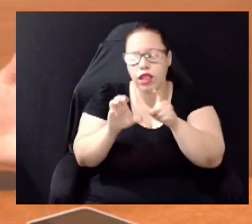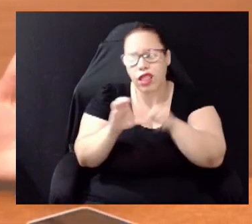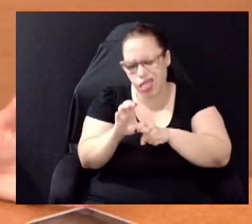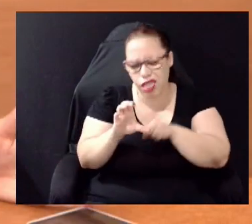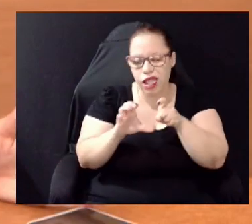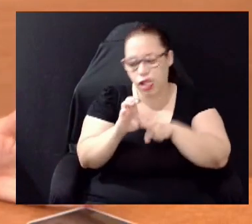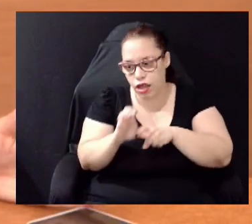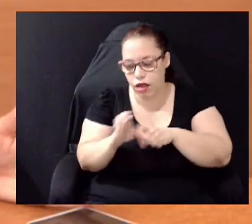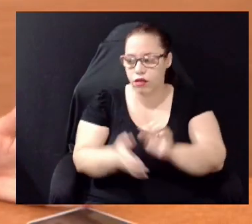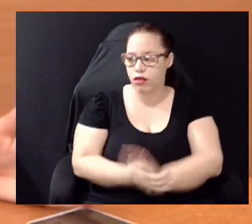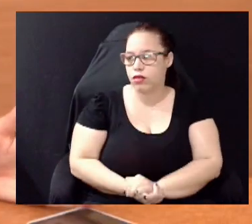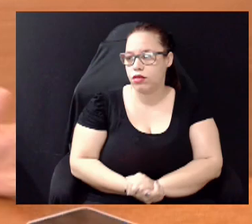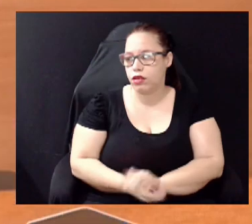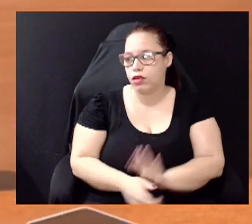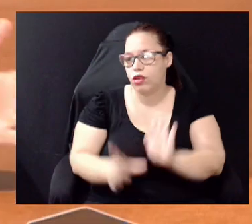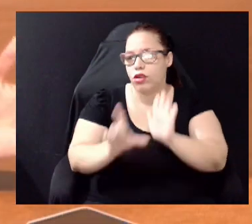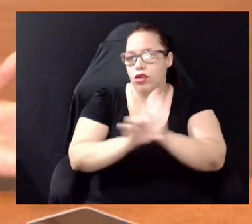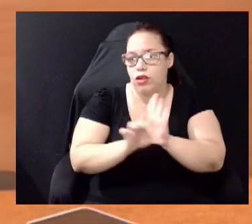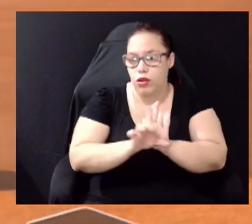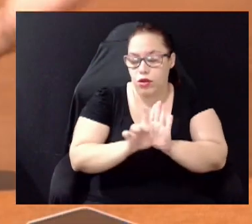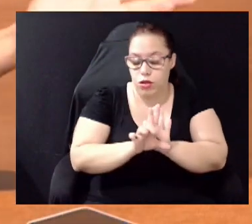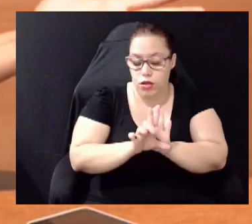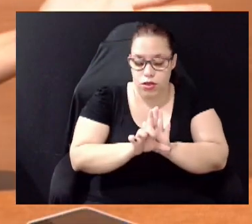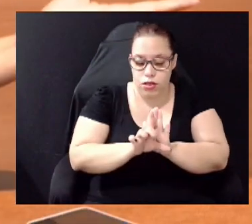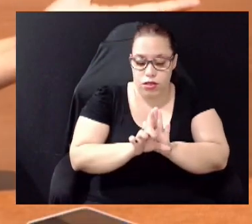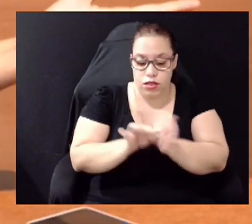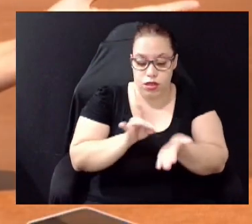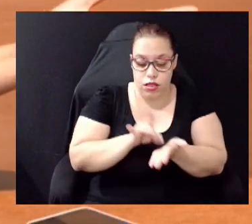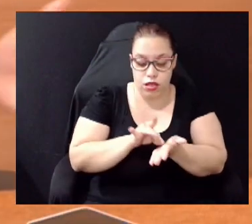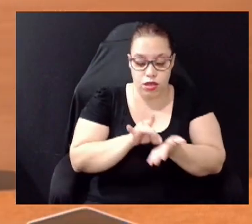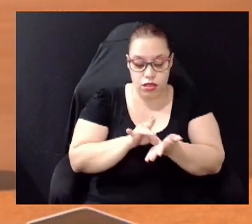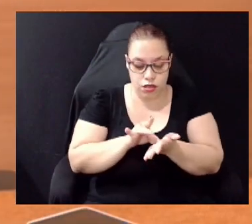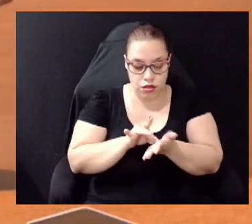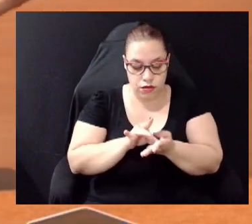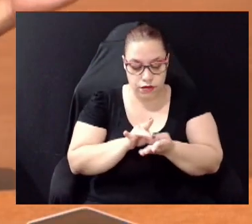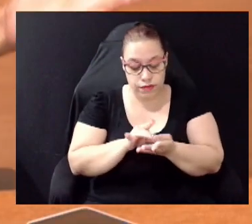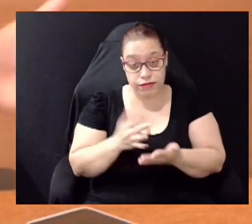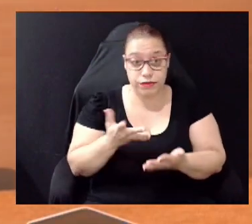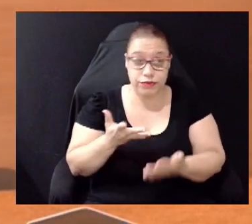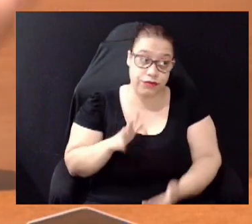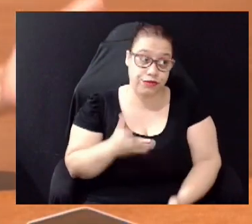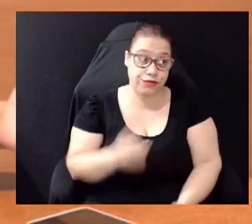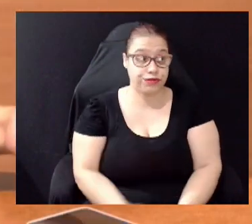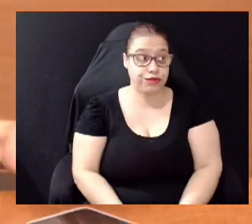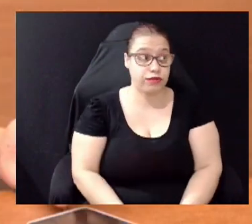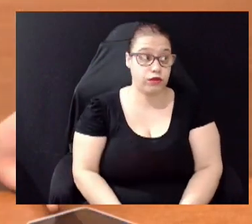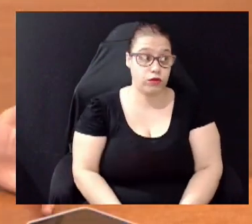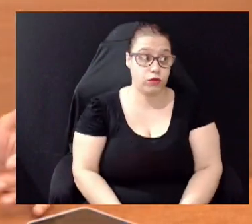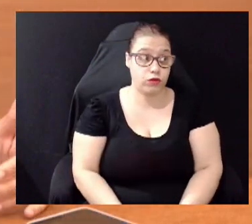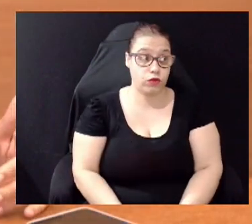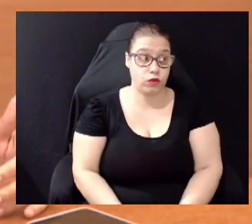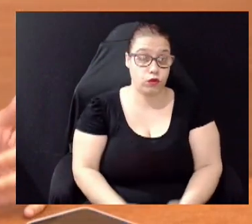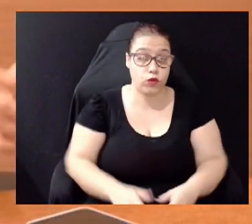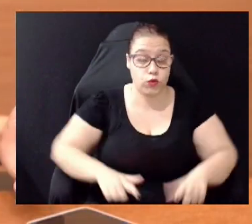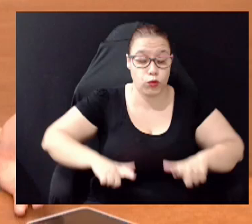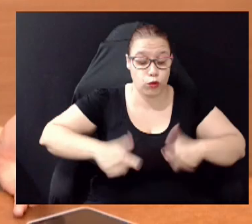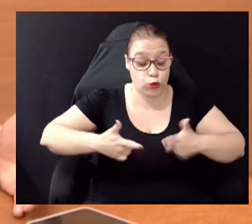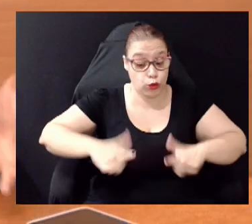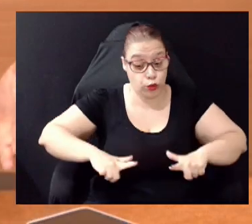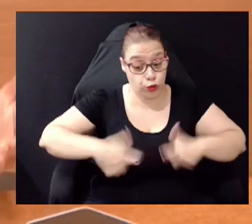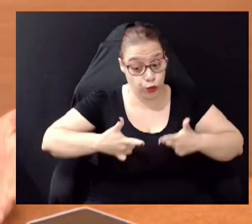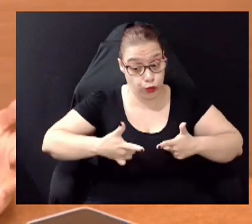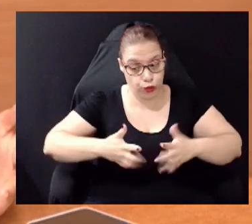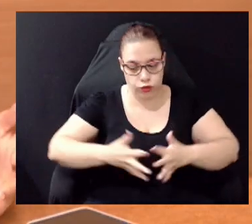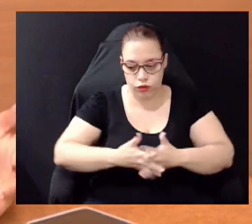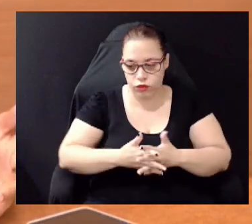processo legislativo, na verdade, depende da luta, né? E também a gente sabe que não